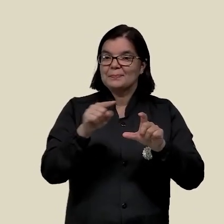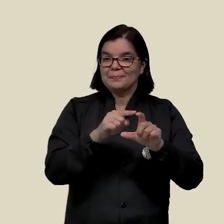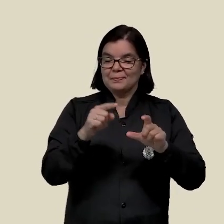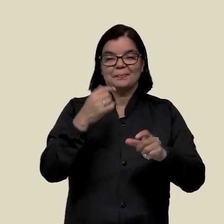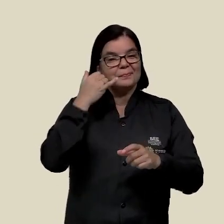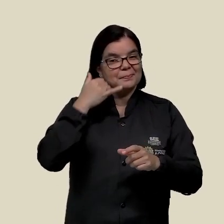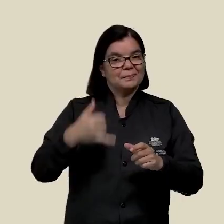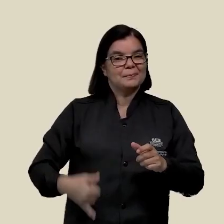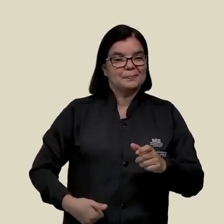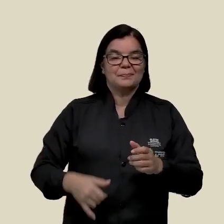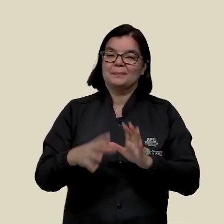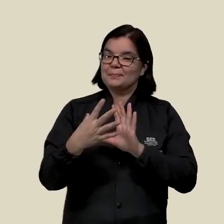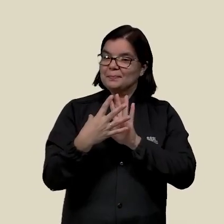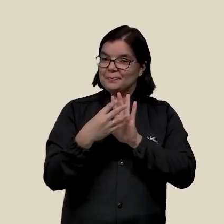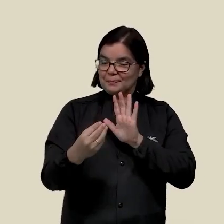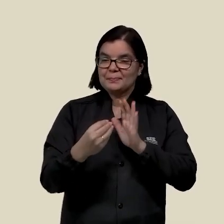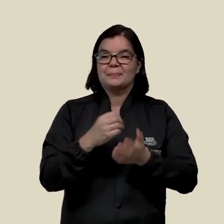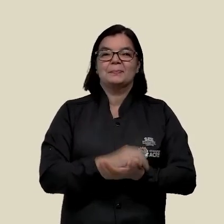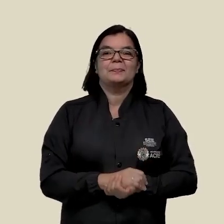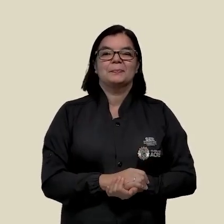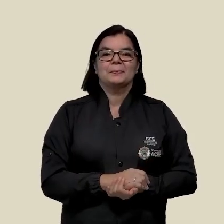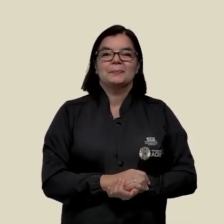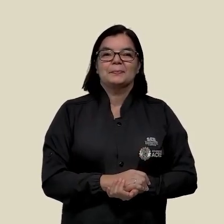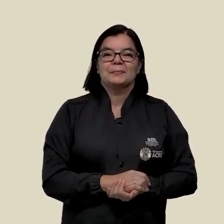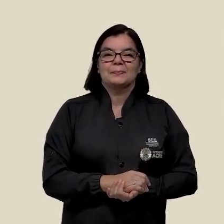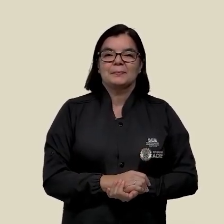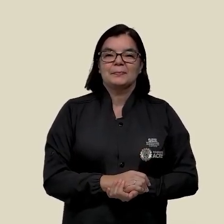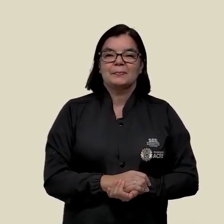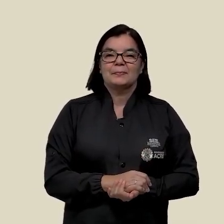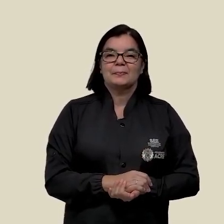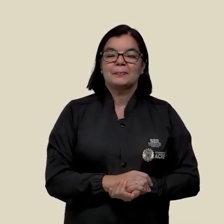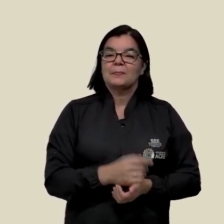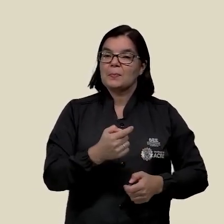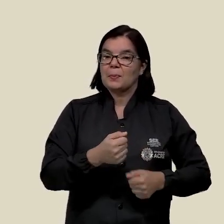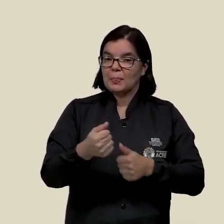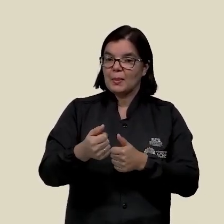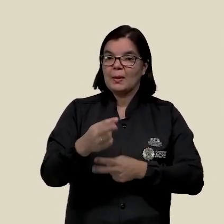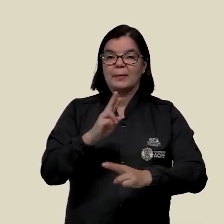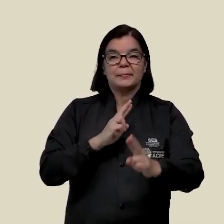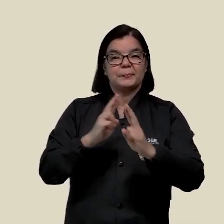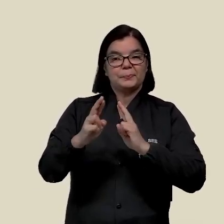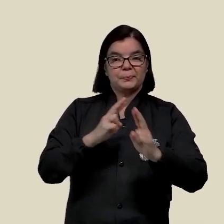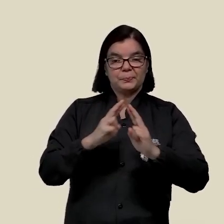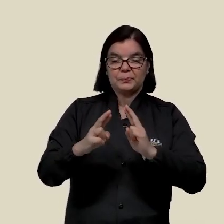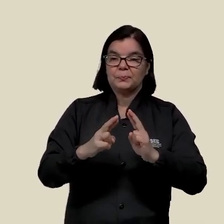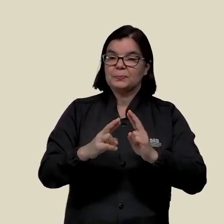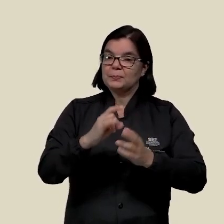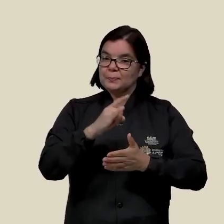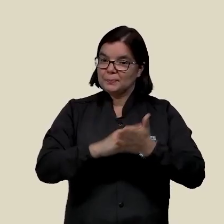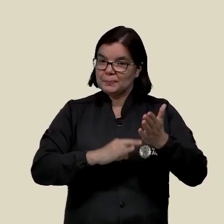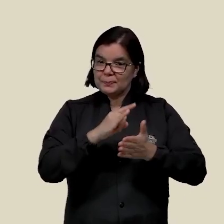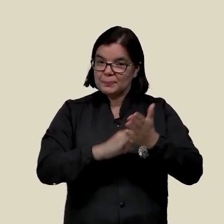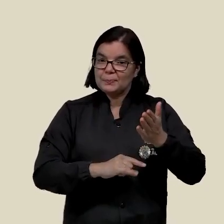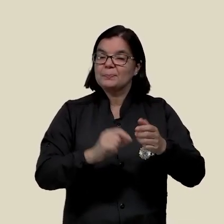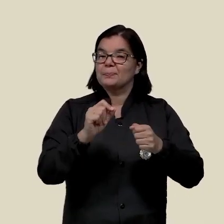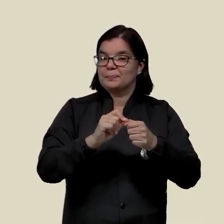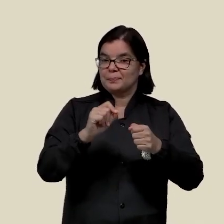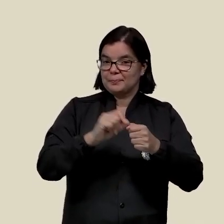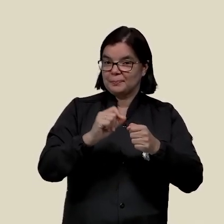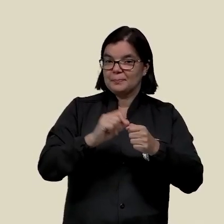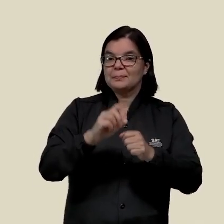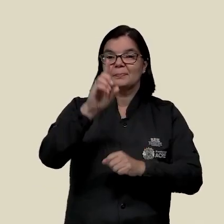seu celular, printa e vai marcando, tá? A dica número 4 faz relação com a obra que teve os